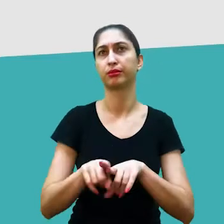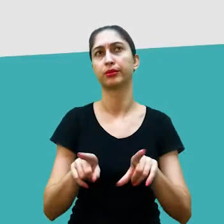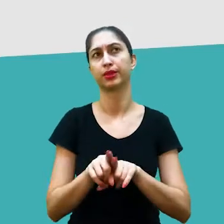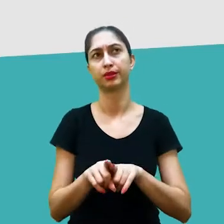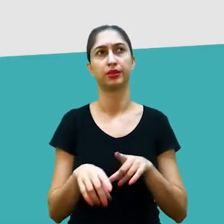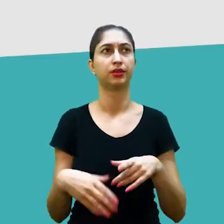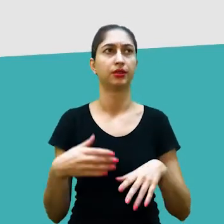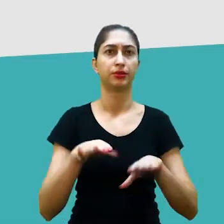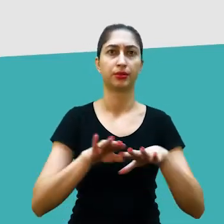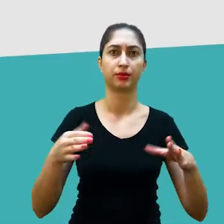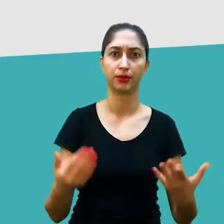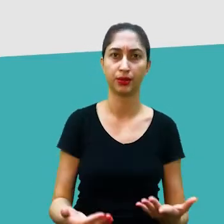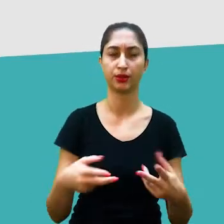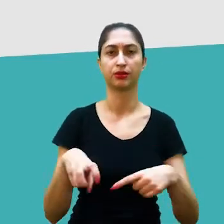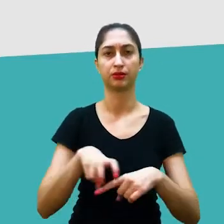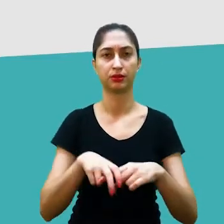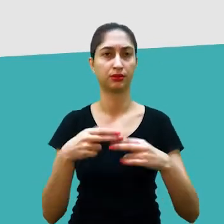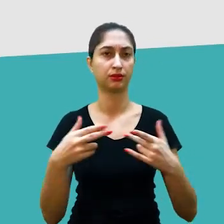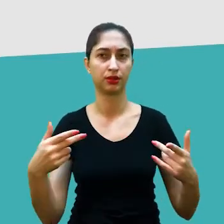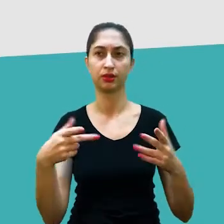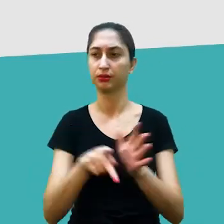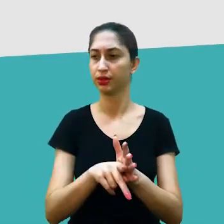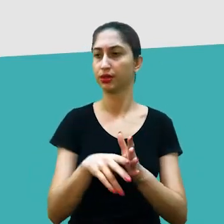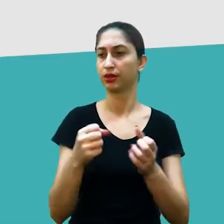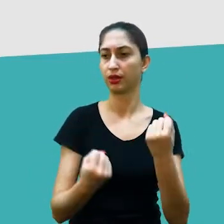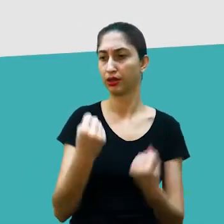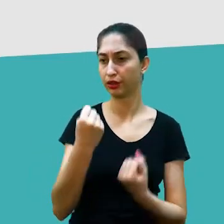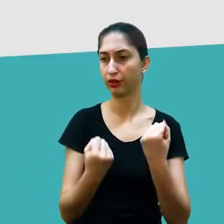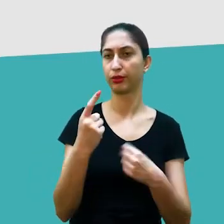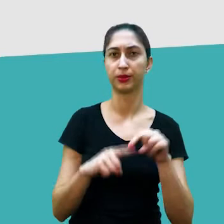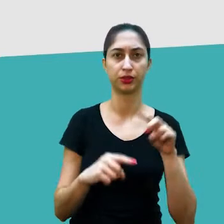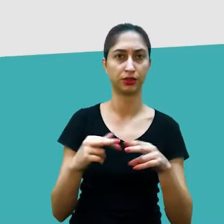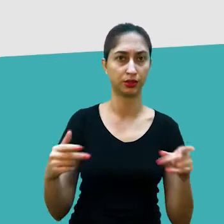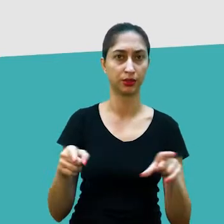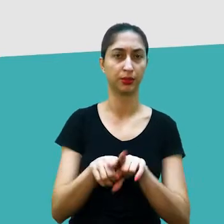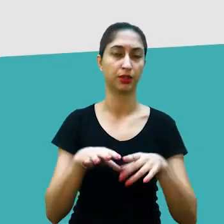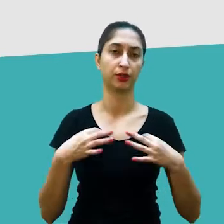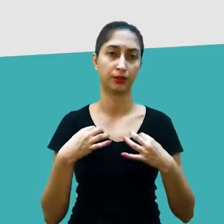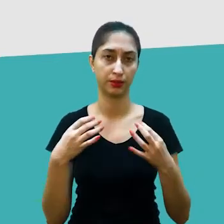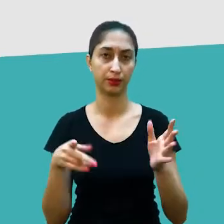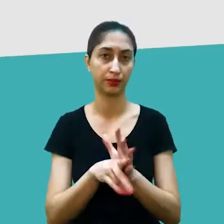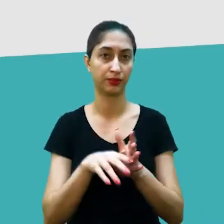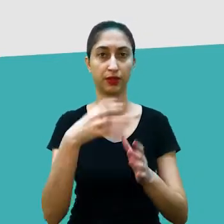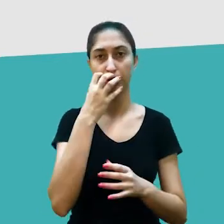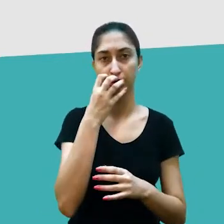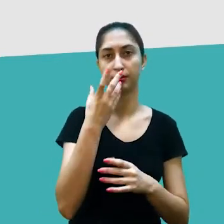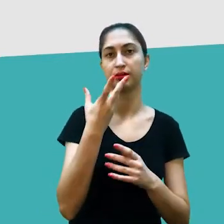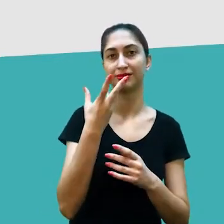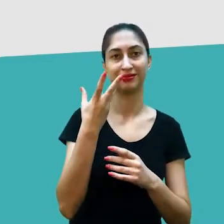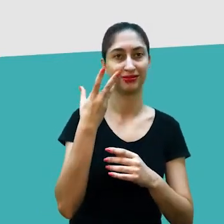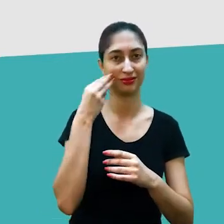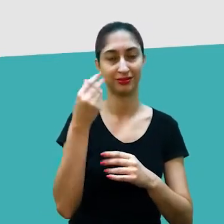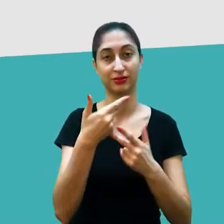para mobiliário automobilístico, para as roupas dos nossos animais, os pets, e tudo isso que envolve a